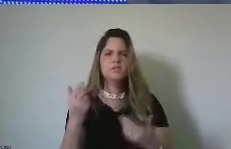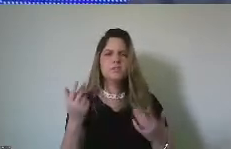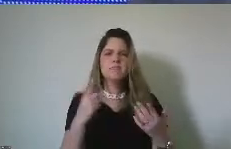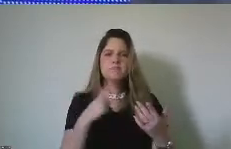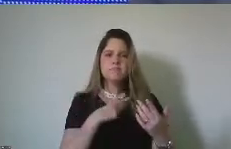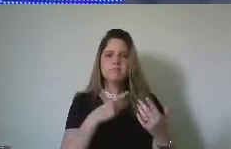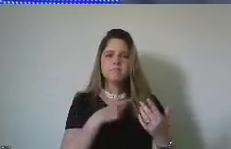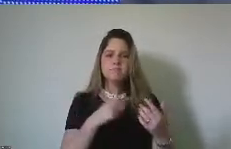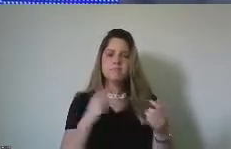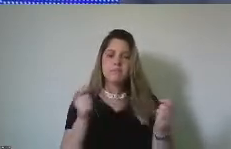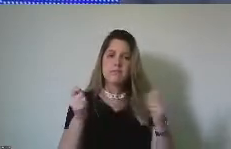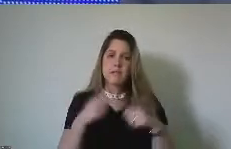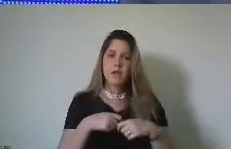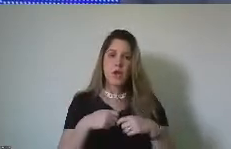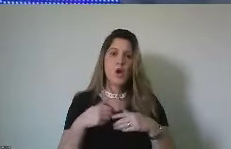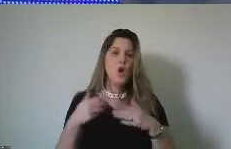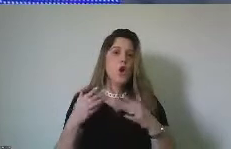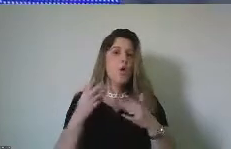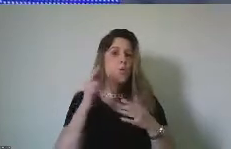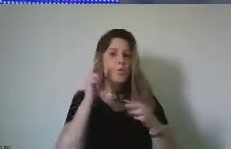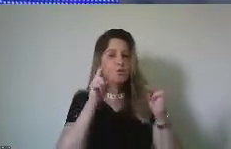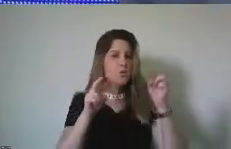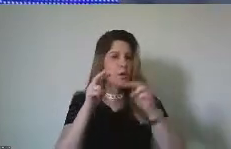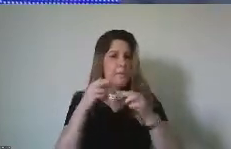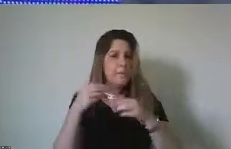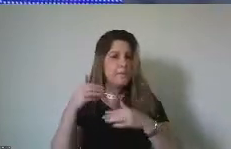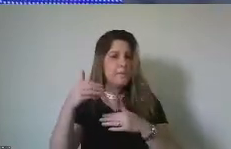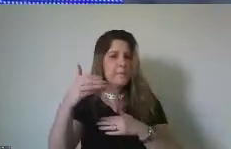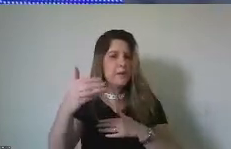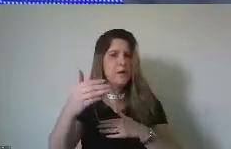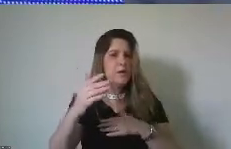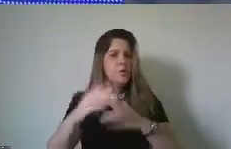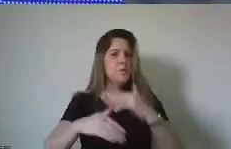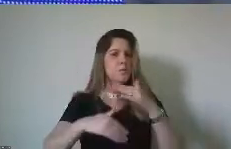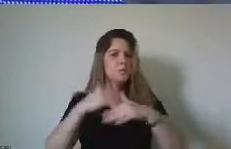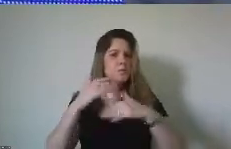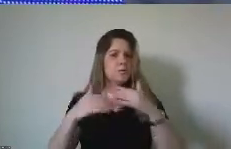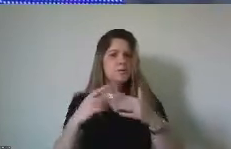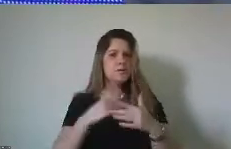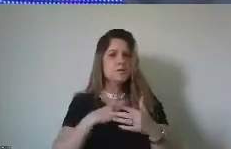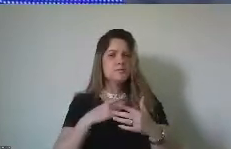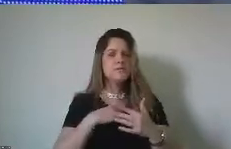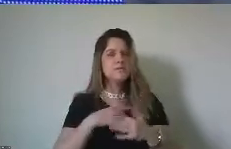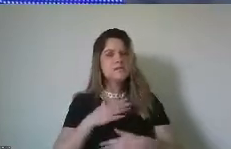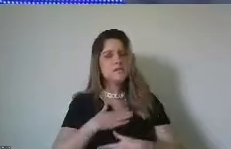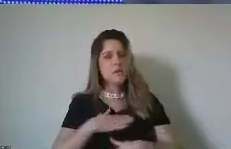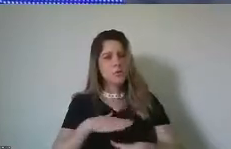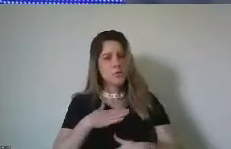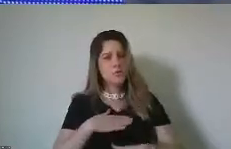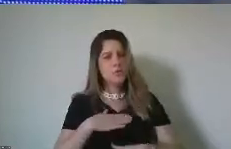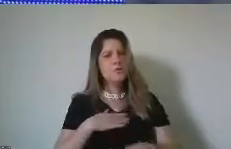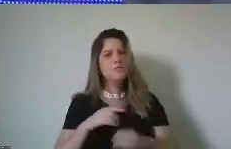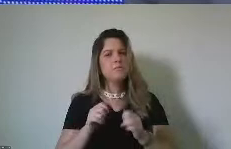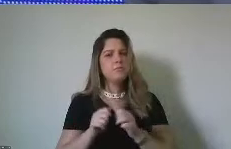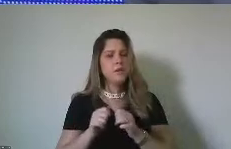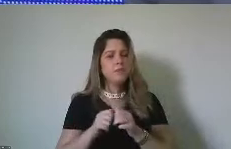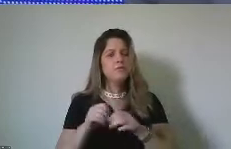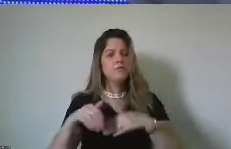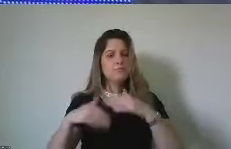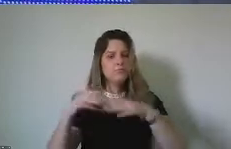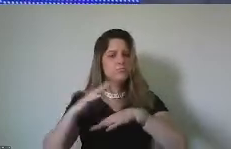e aí quando a gente olha para frente a gente pretende manter uma alavancagem ainda saudável obviamente isso vai subir com o passar do tempo